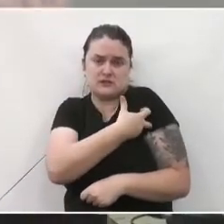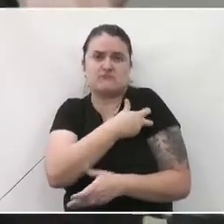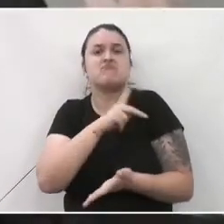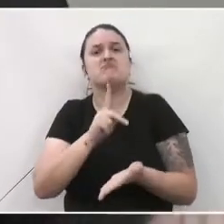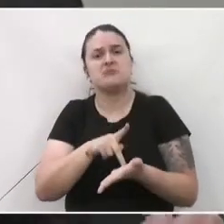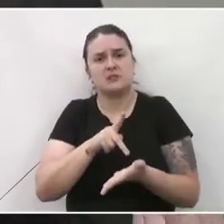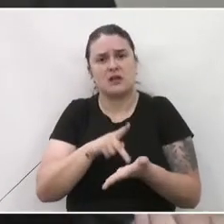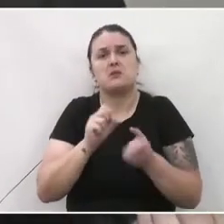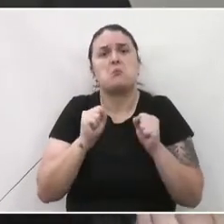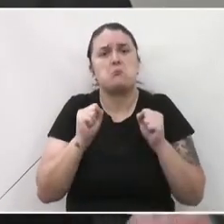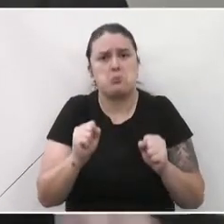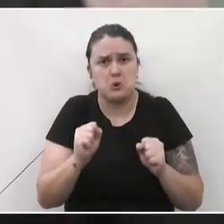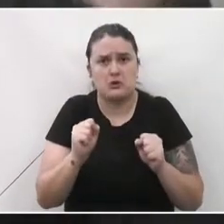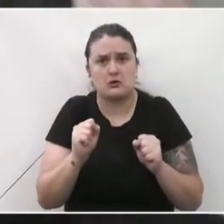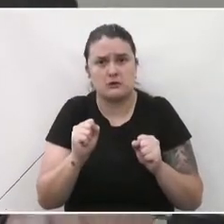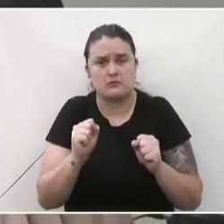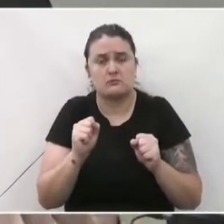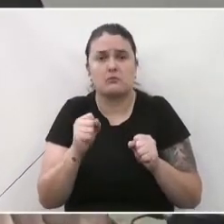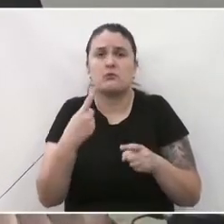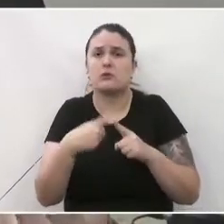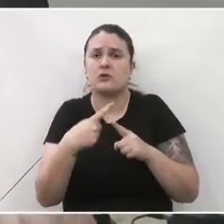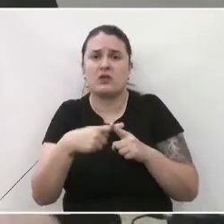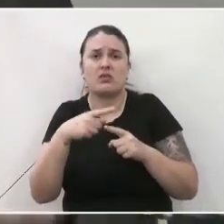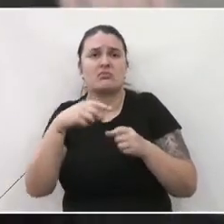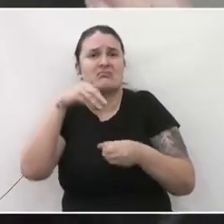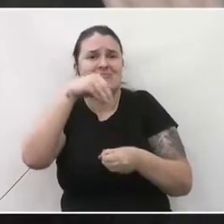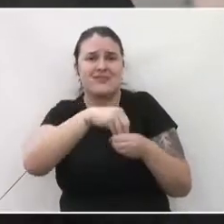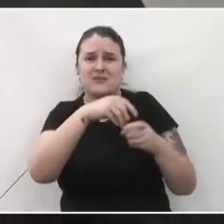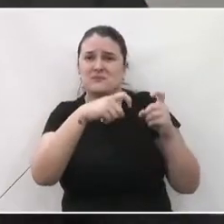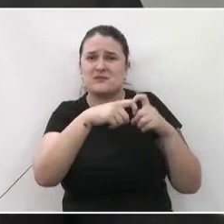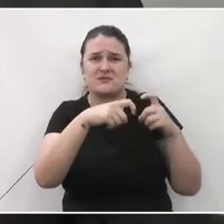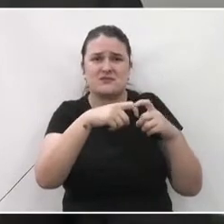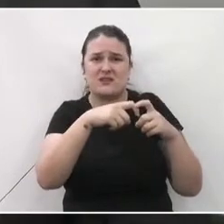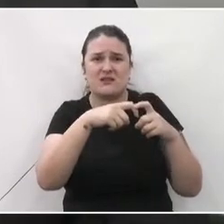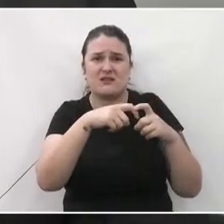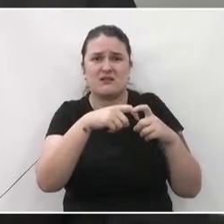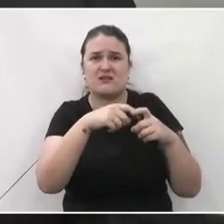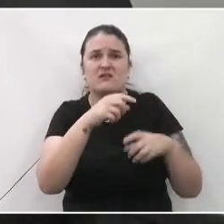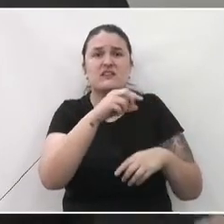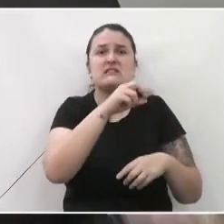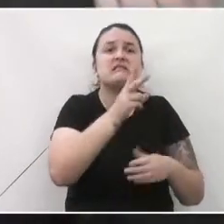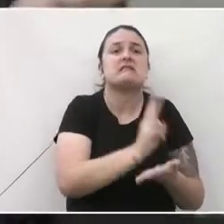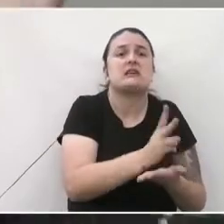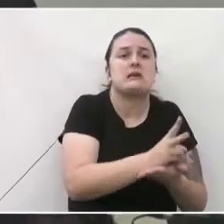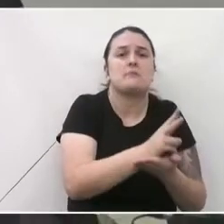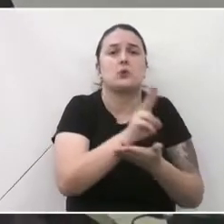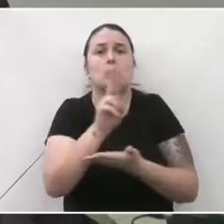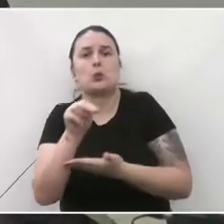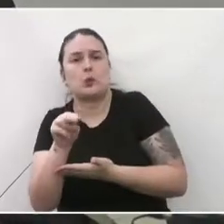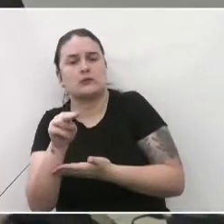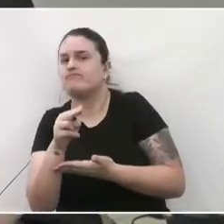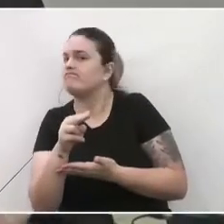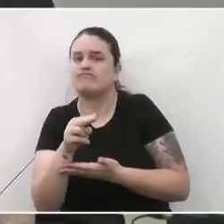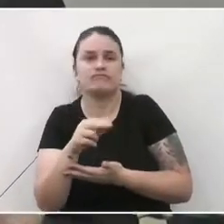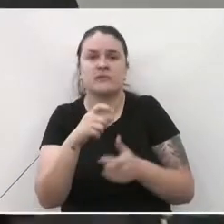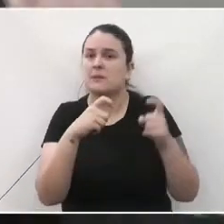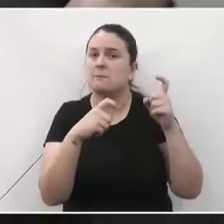realmente isso é possível. Infelizmente, na medicina, nem sempre, nem nunca. Medicina não